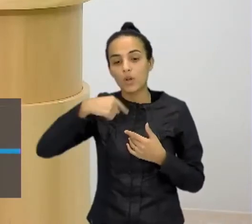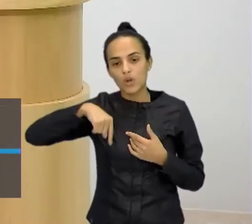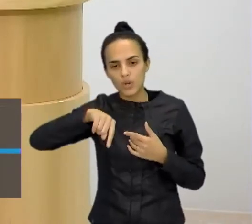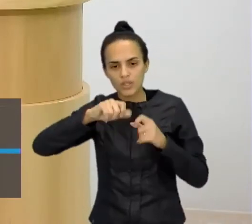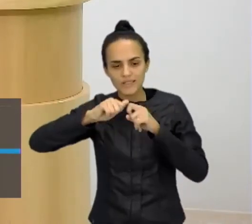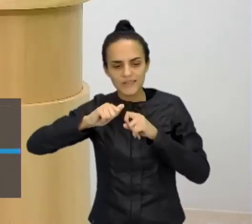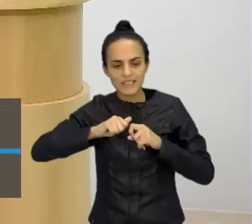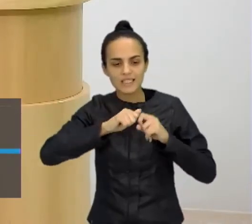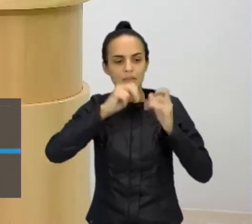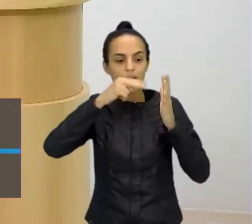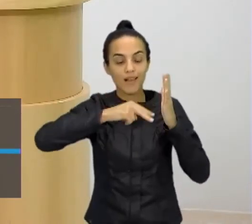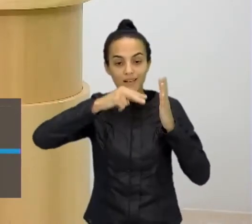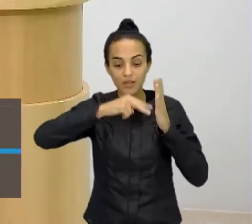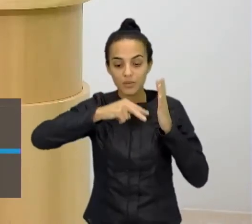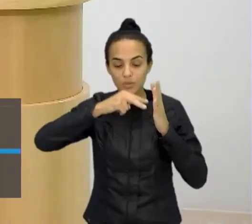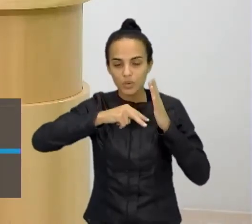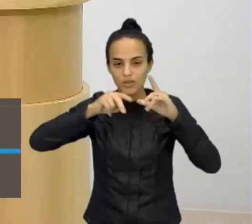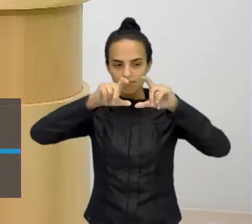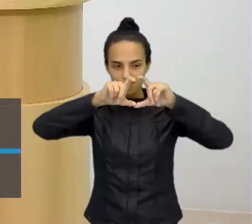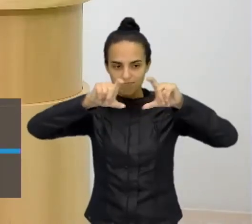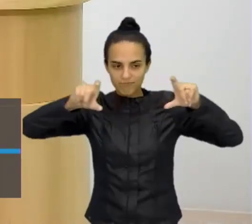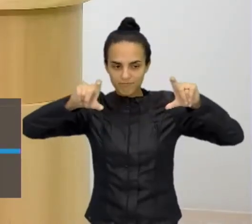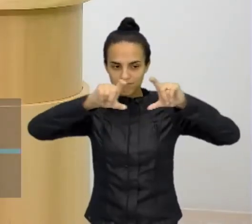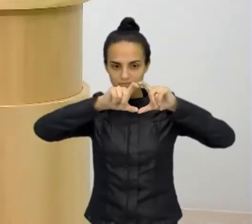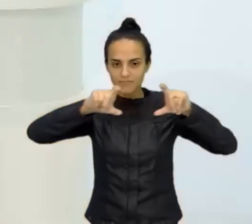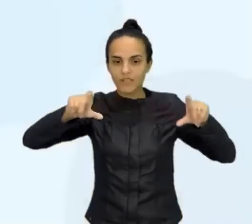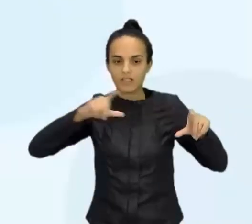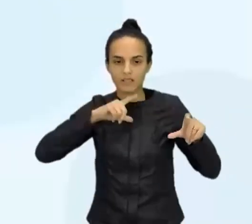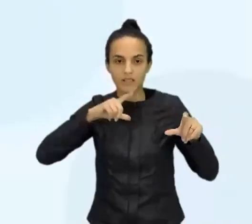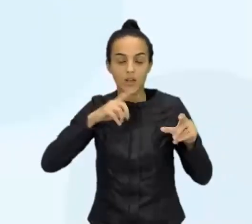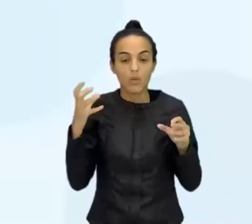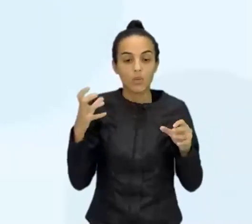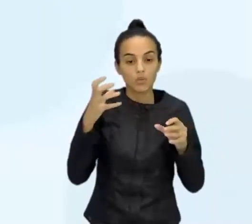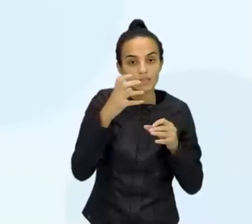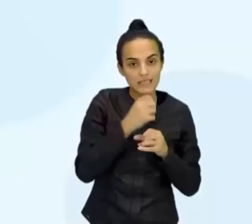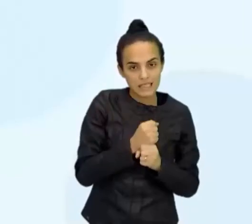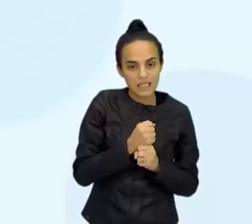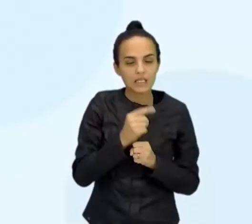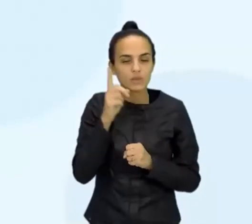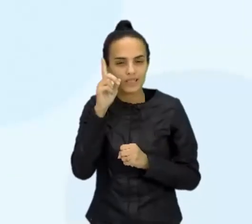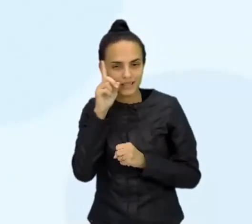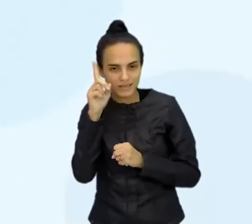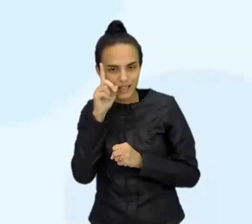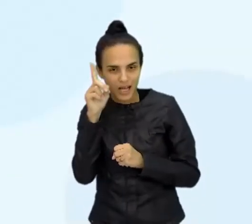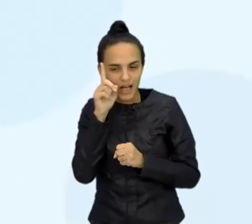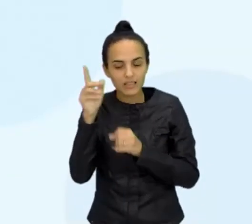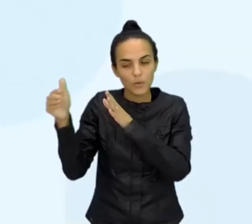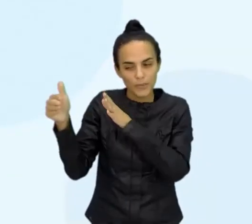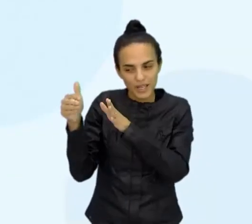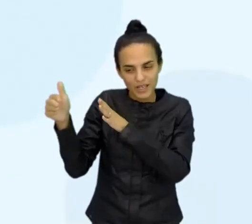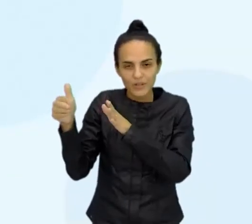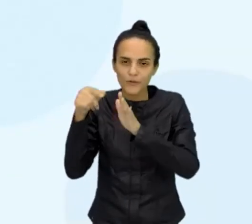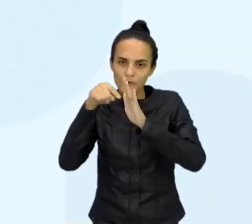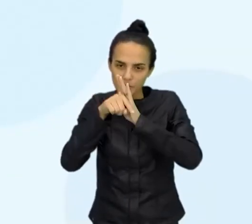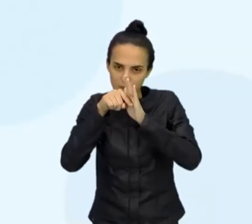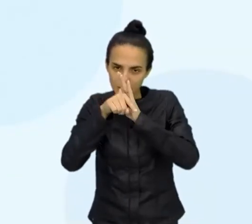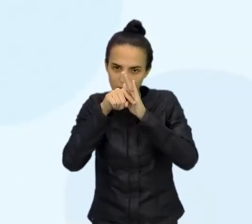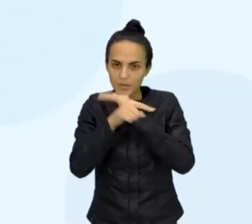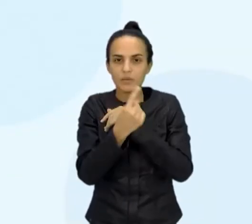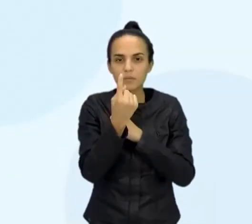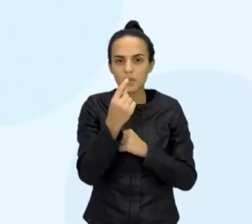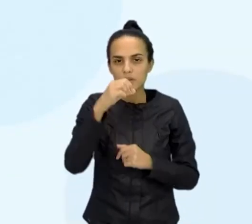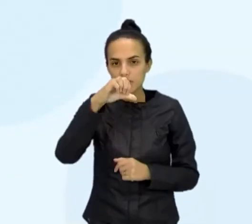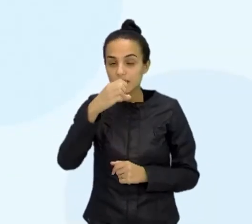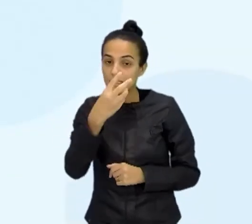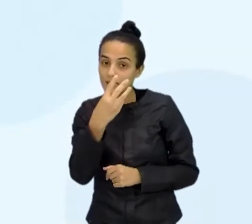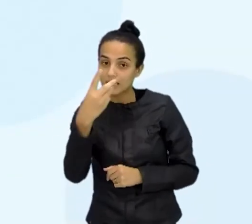leitura horizontal, que no caso aqui nós temos os anos, a data, né, o período que foi feita a pesquisa, de